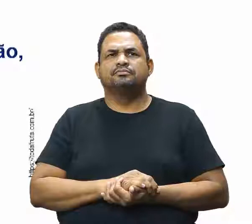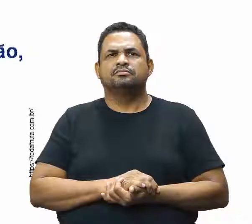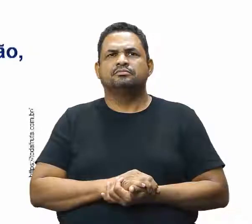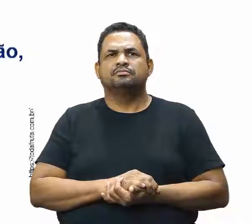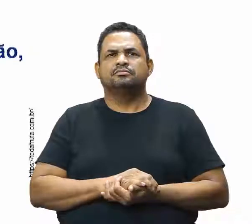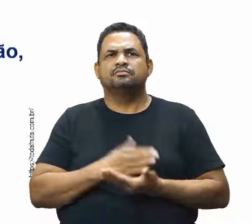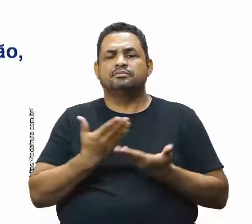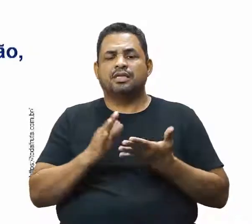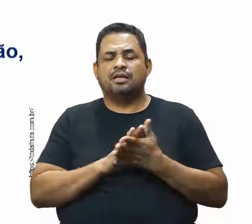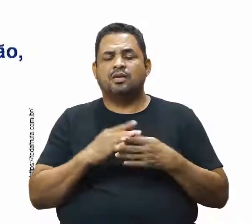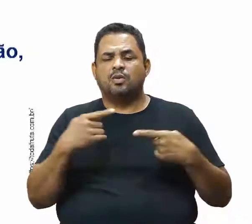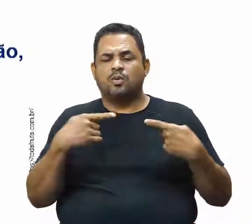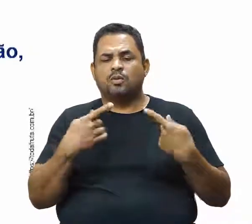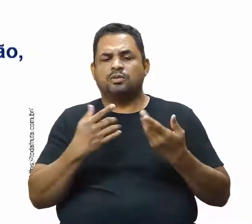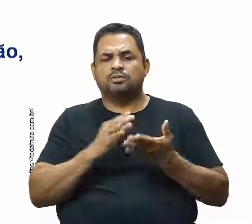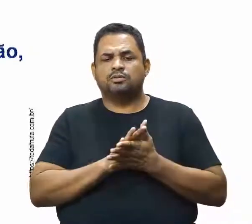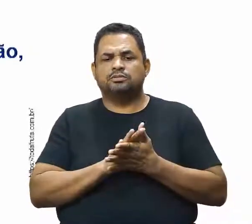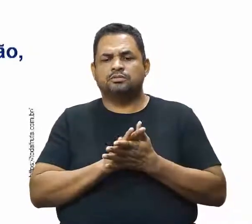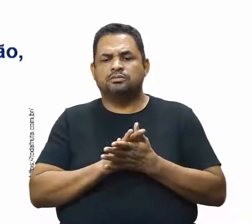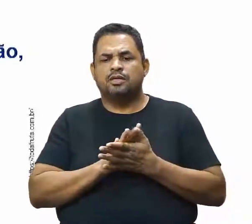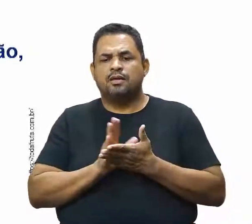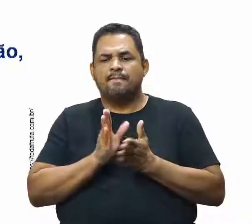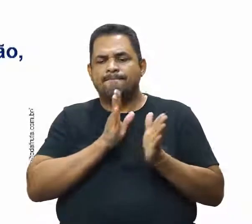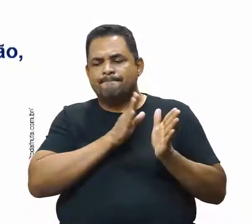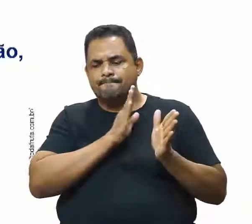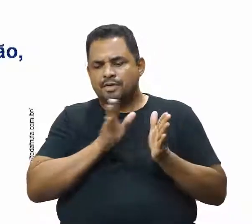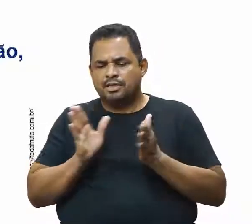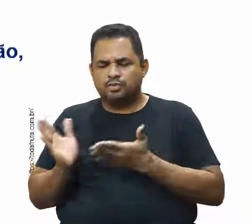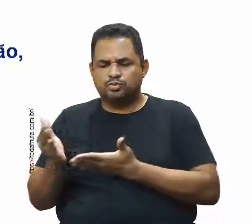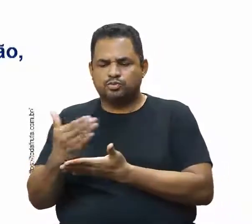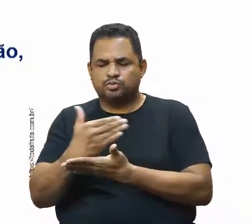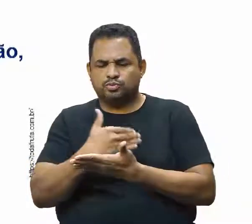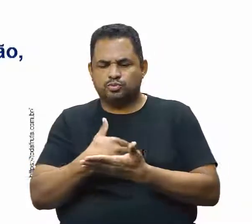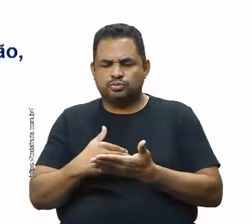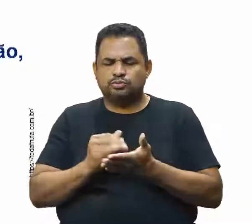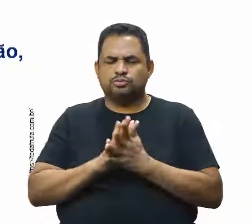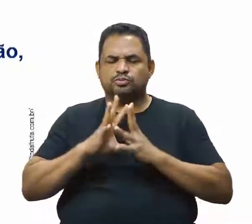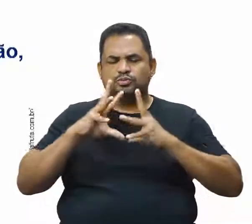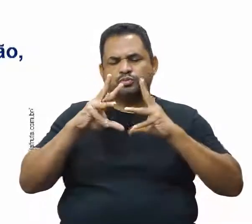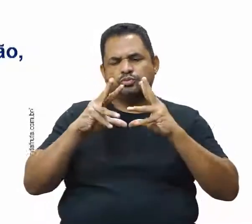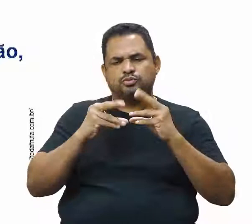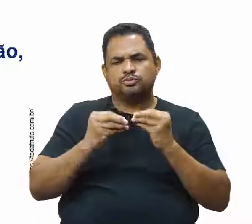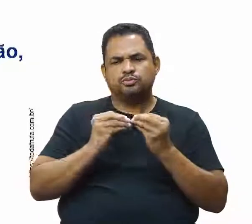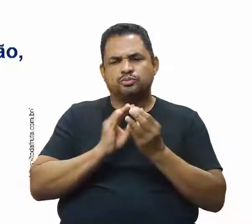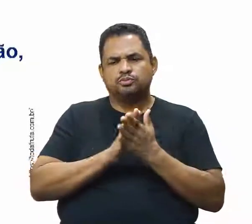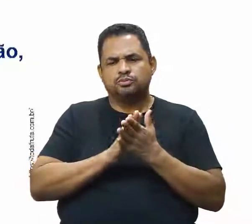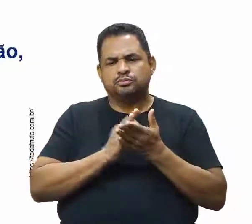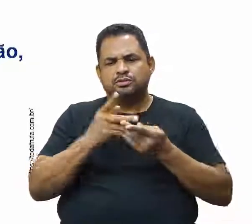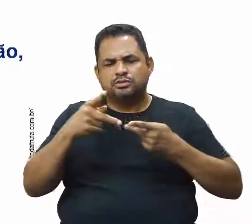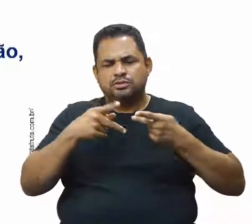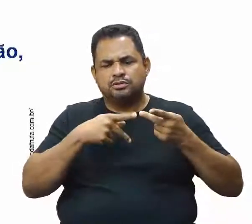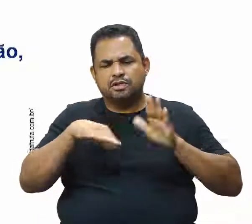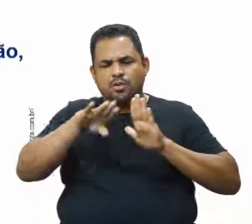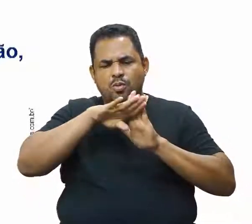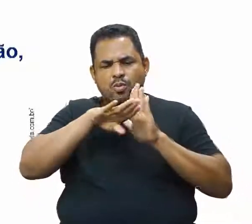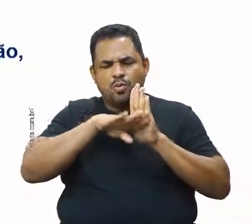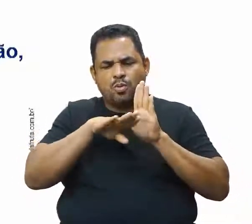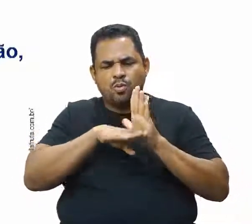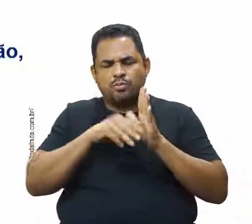ele vem de encontro com o período de coleta, tem que estar tudo tem que ter um cronograma,